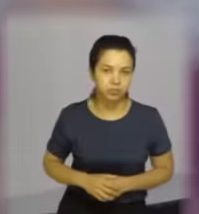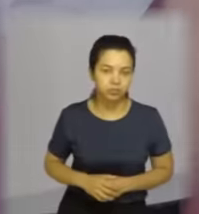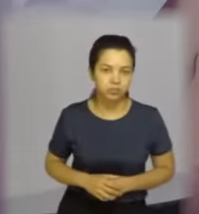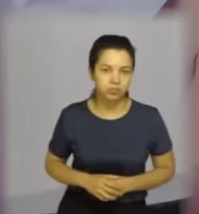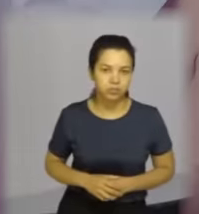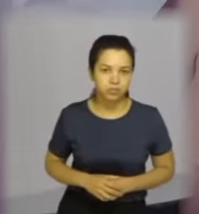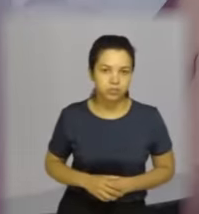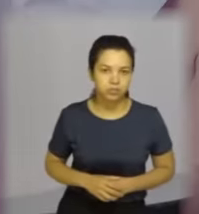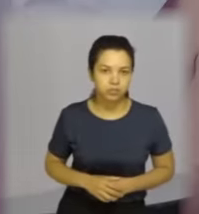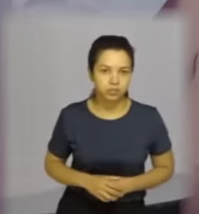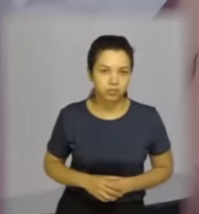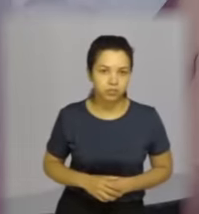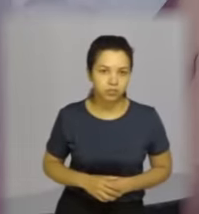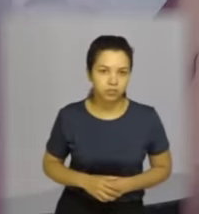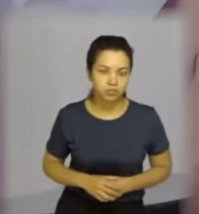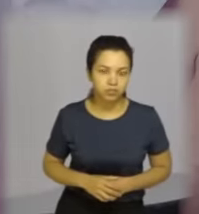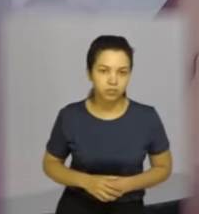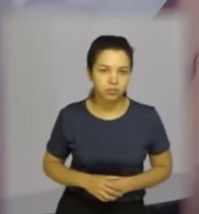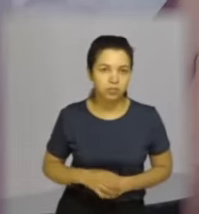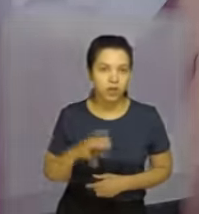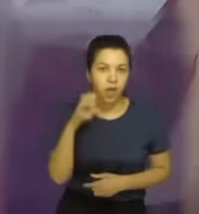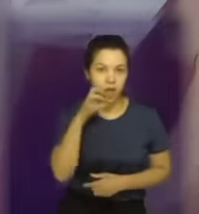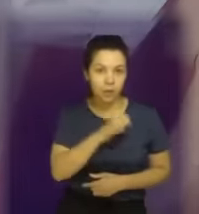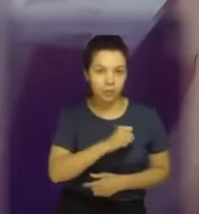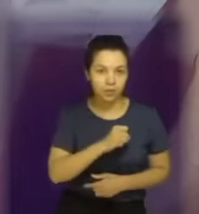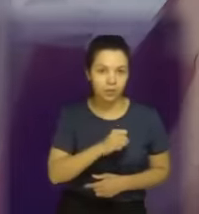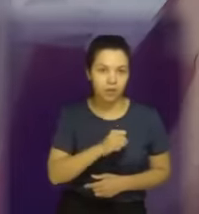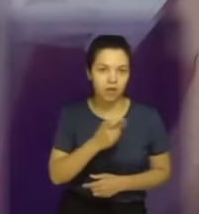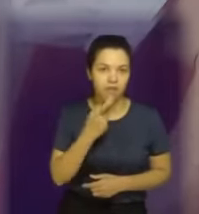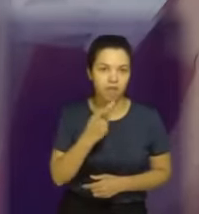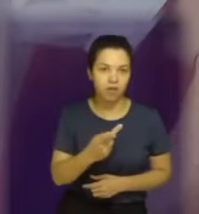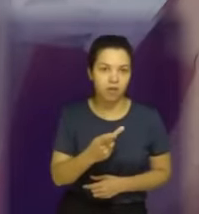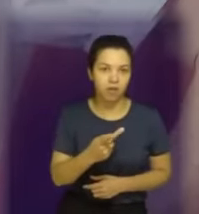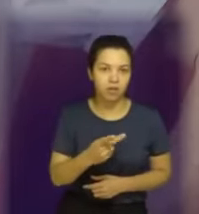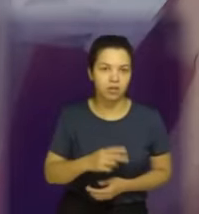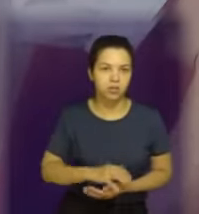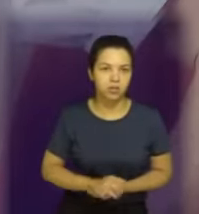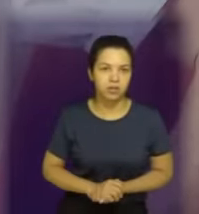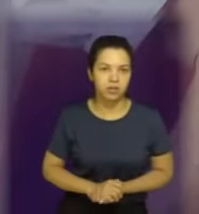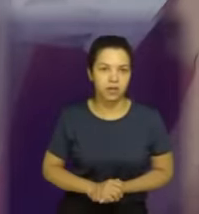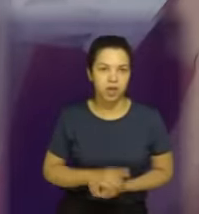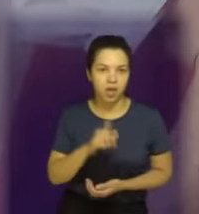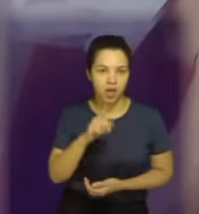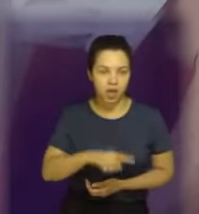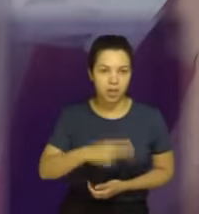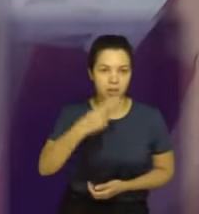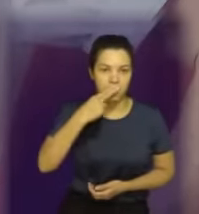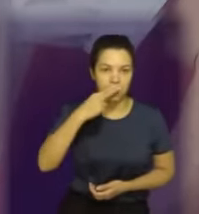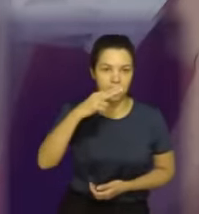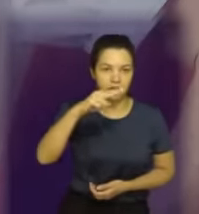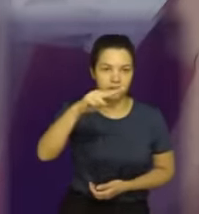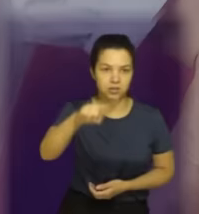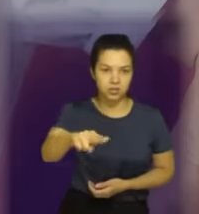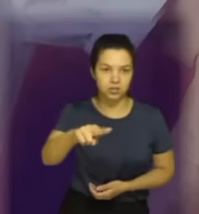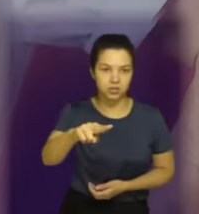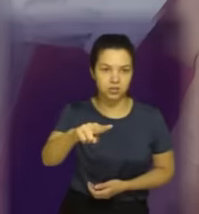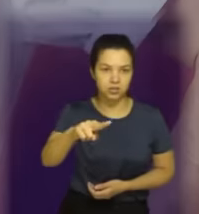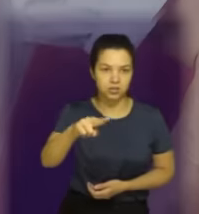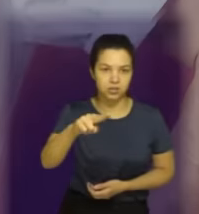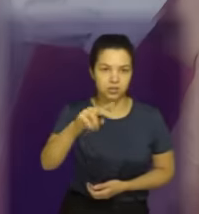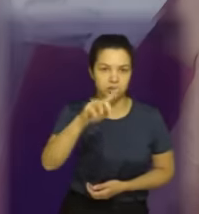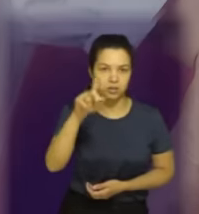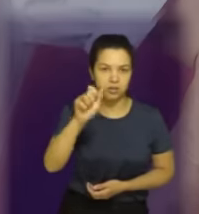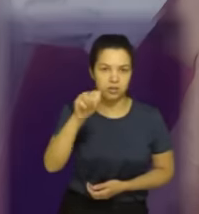Twitter. Muito rapidamente, ele já me chamou de nazistinha. Não botei o nome dele, que ele não tem, ninguém conhece, é